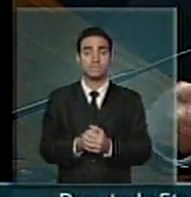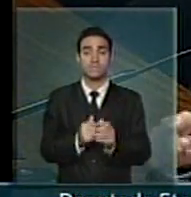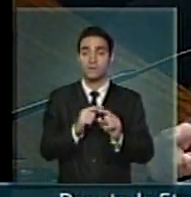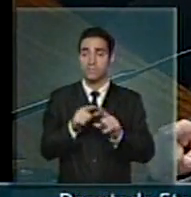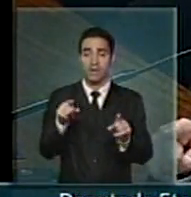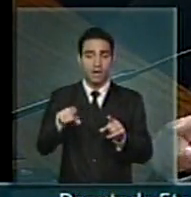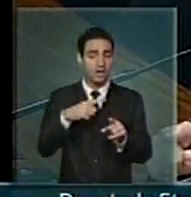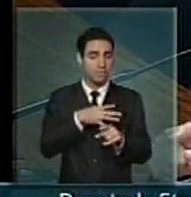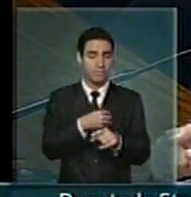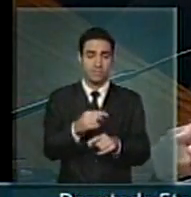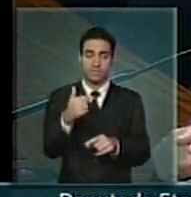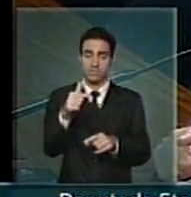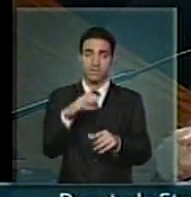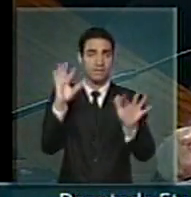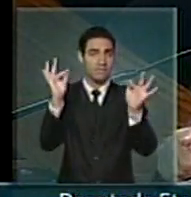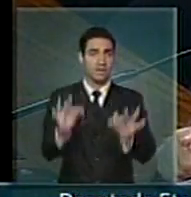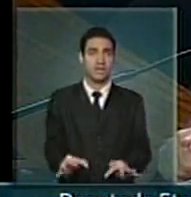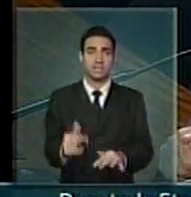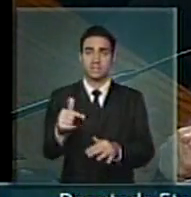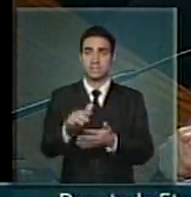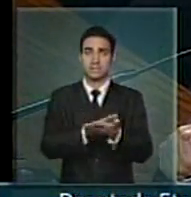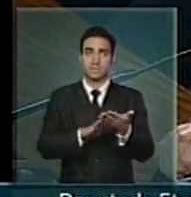não se contentam também mais não.